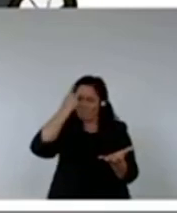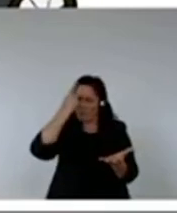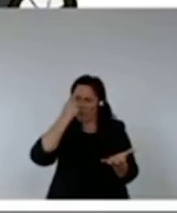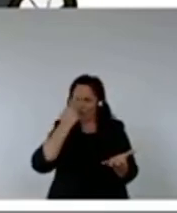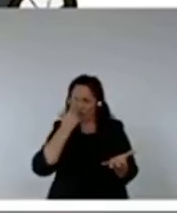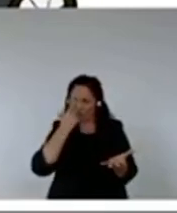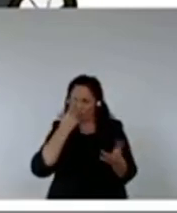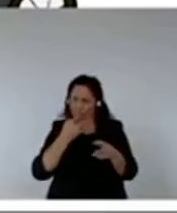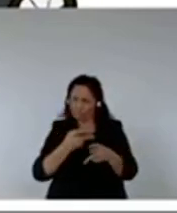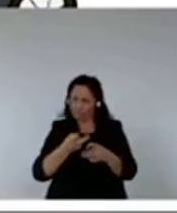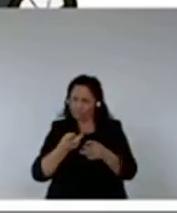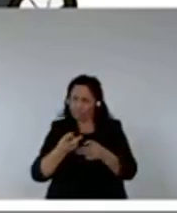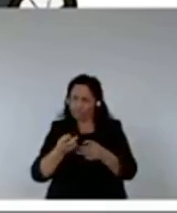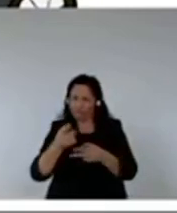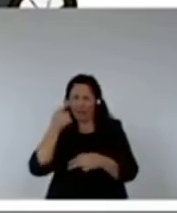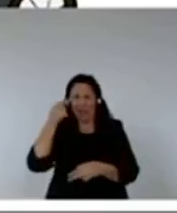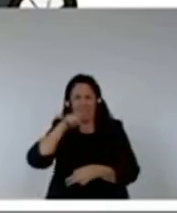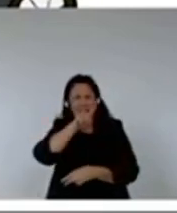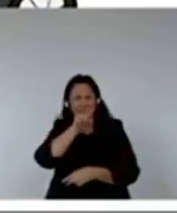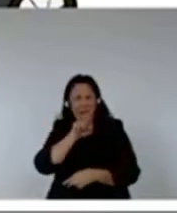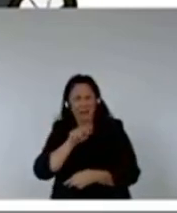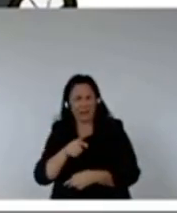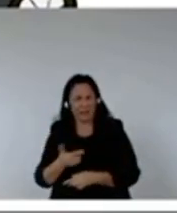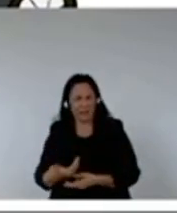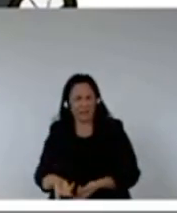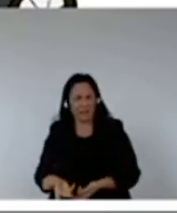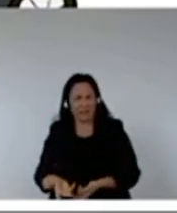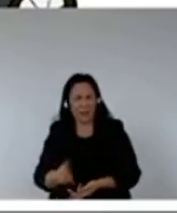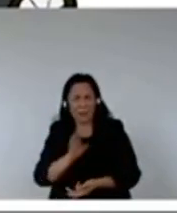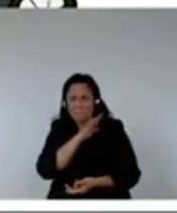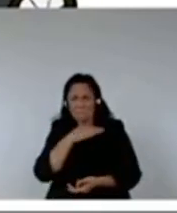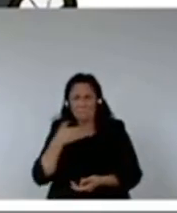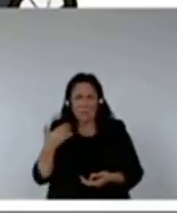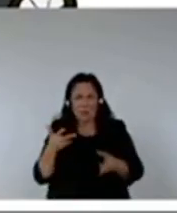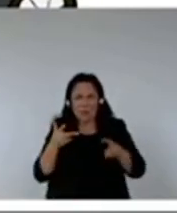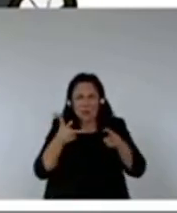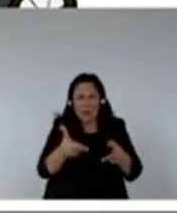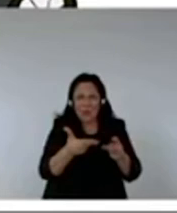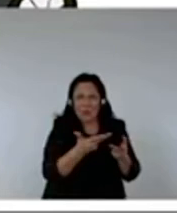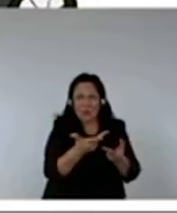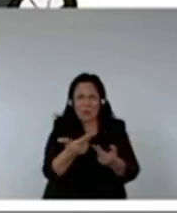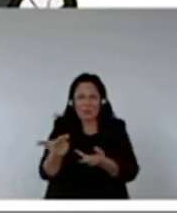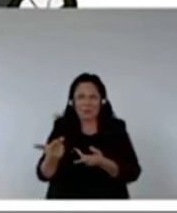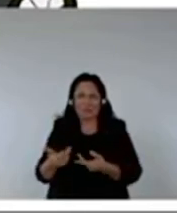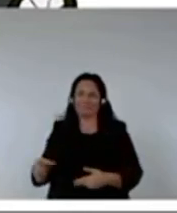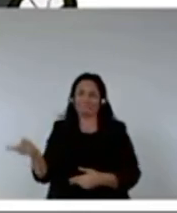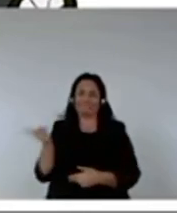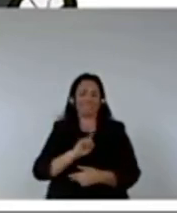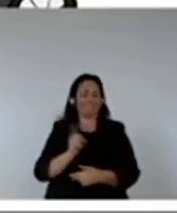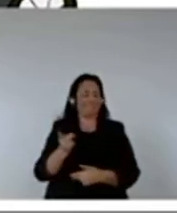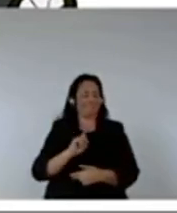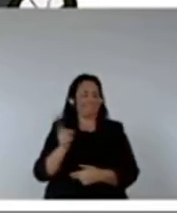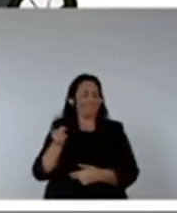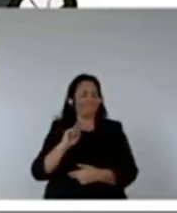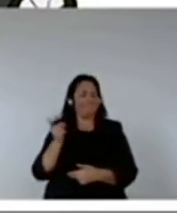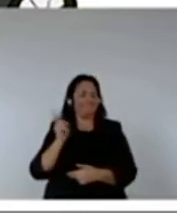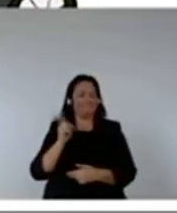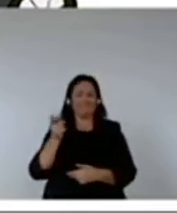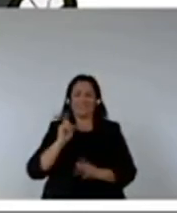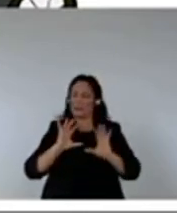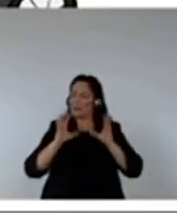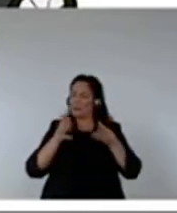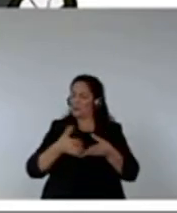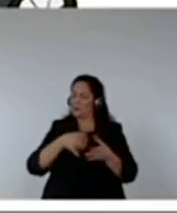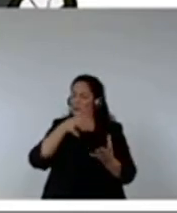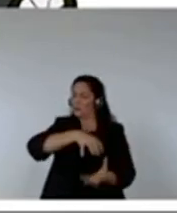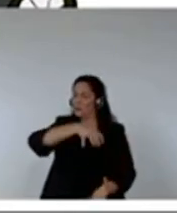será que essas pessoas têm a mesma chance de morrer de Covid? Não, não. Né? O grupo de idosos ele é muito